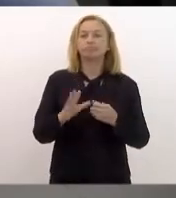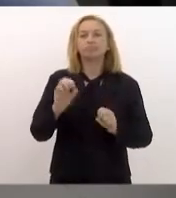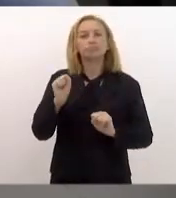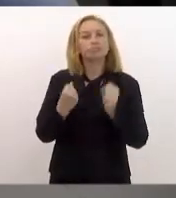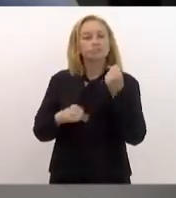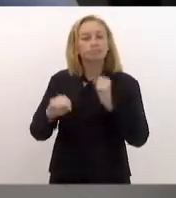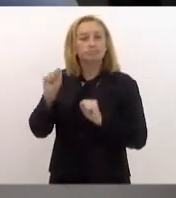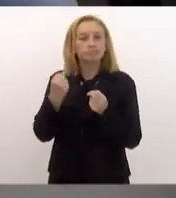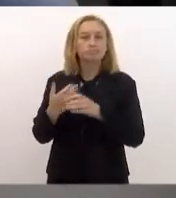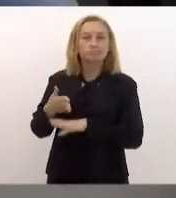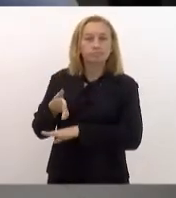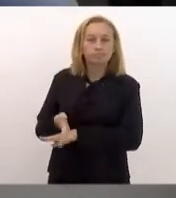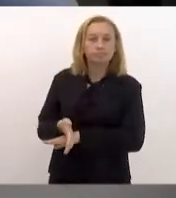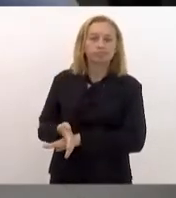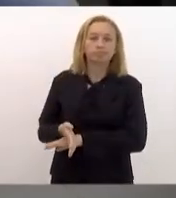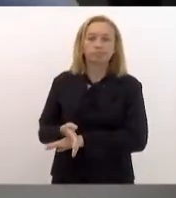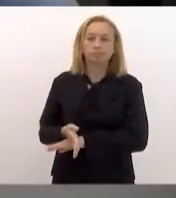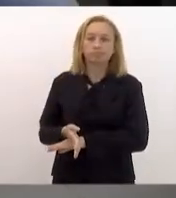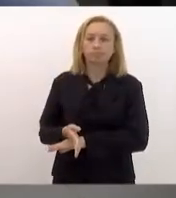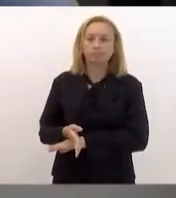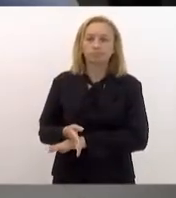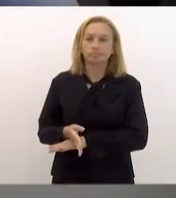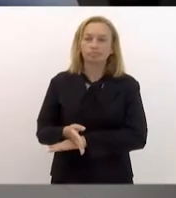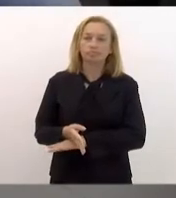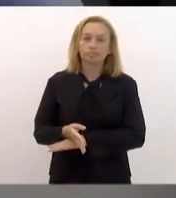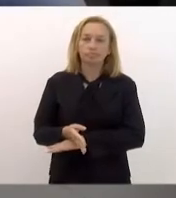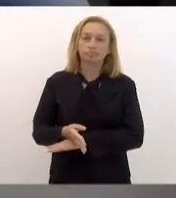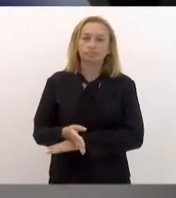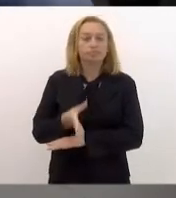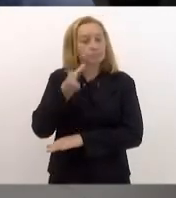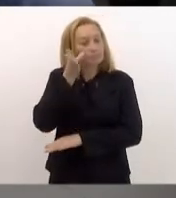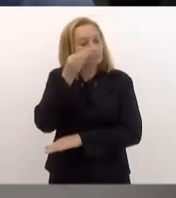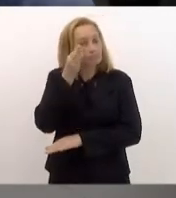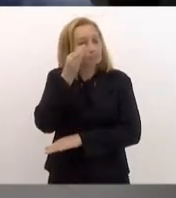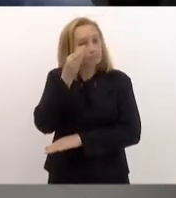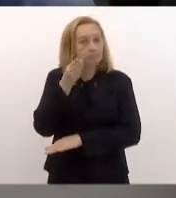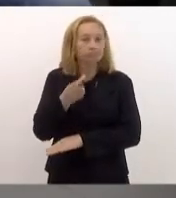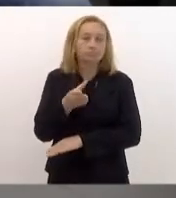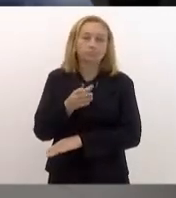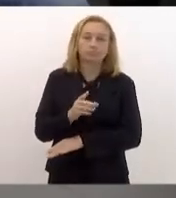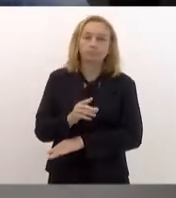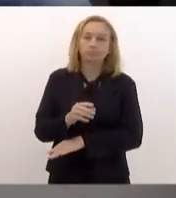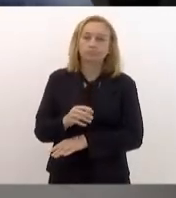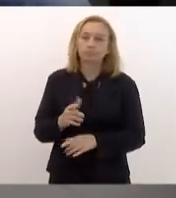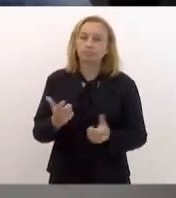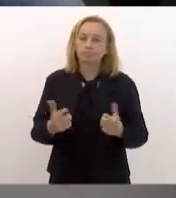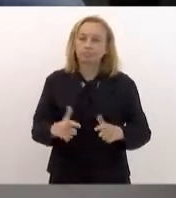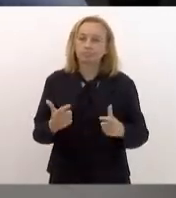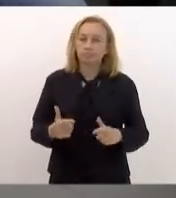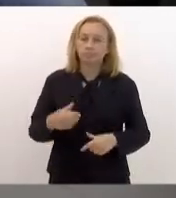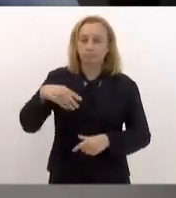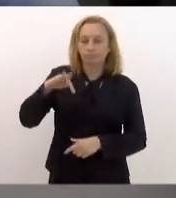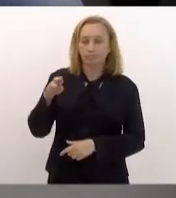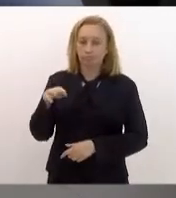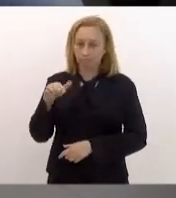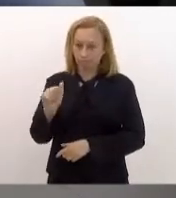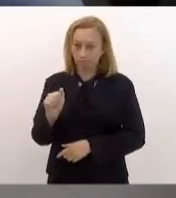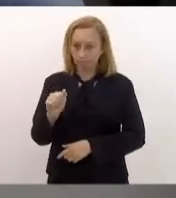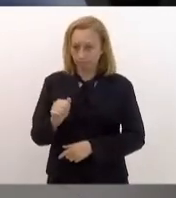indústrias e de cadeias produtivas de interesse do região metropolitana, não é qualquer indústria, e